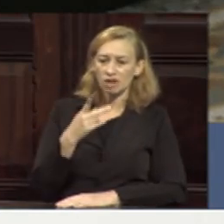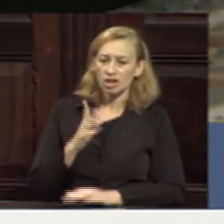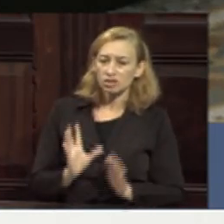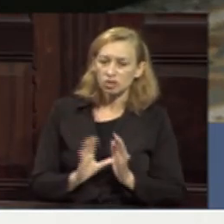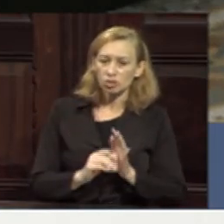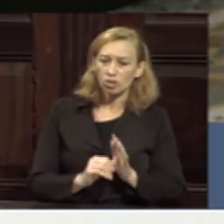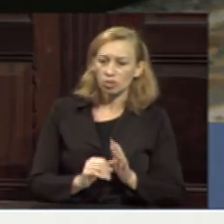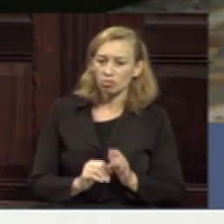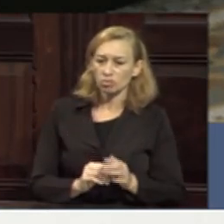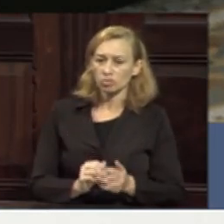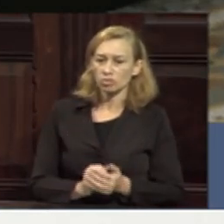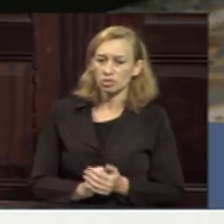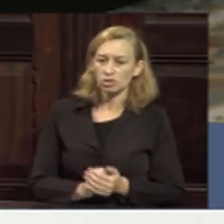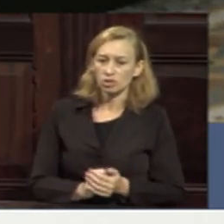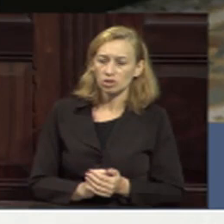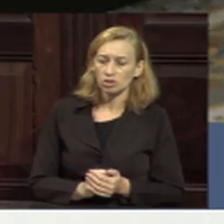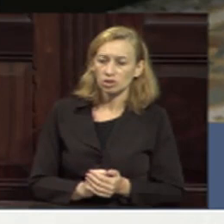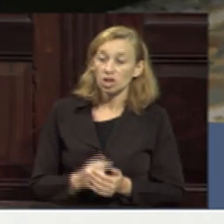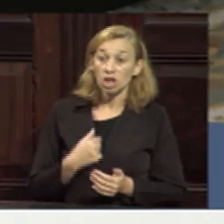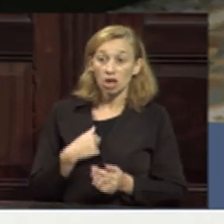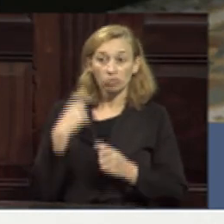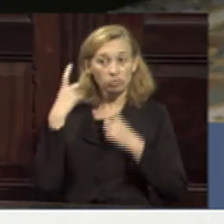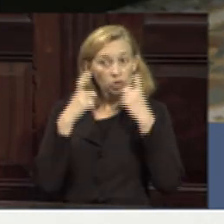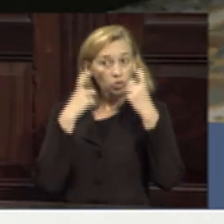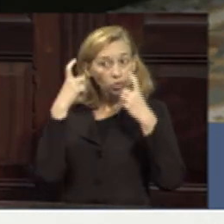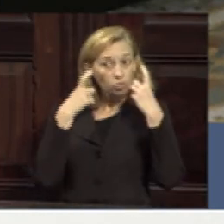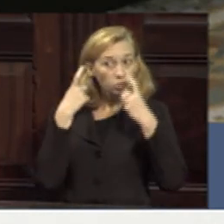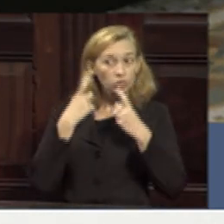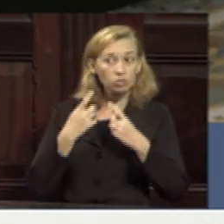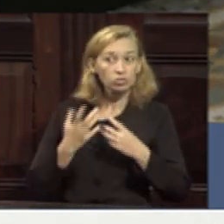E eu me preocupo